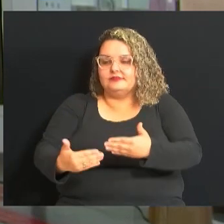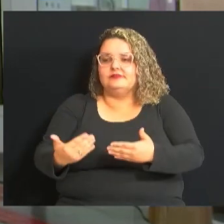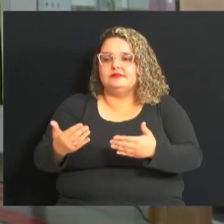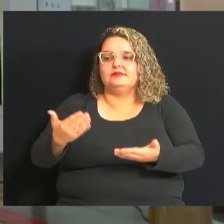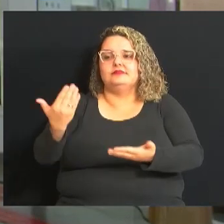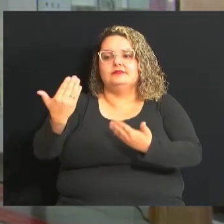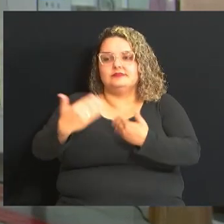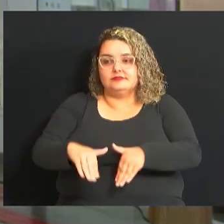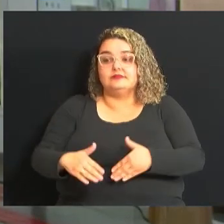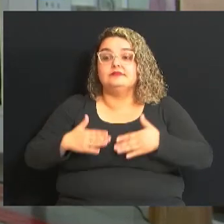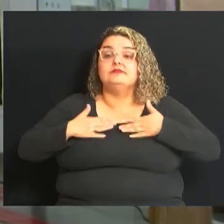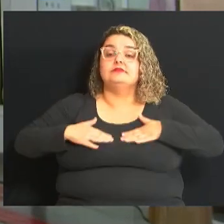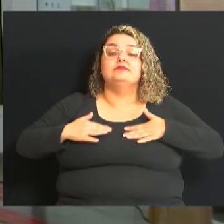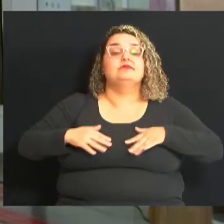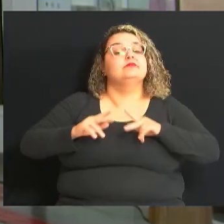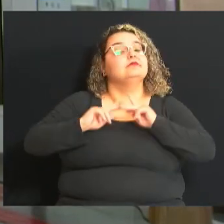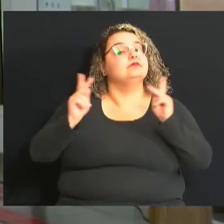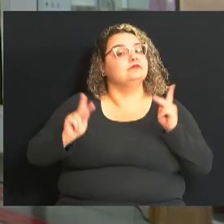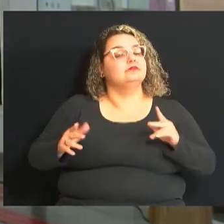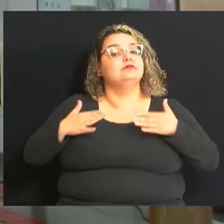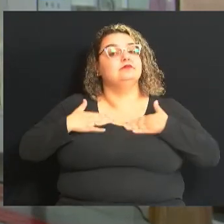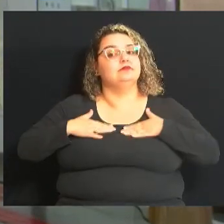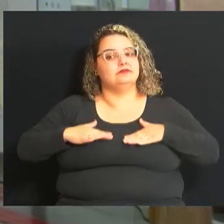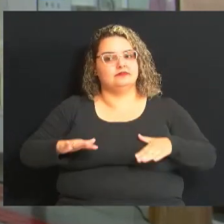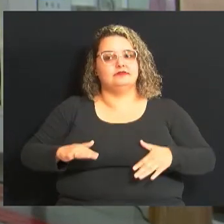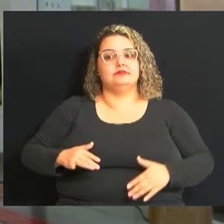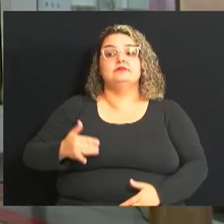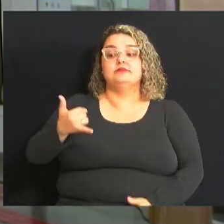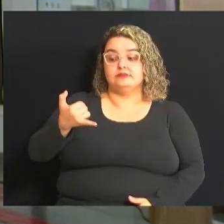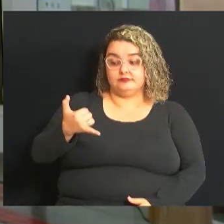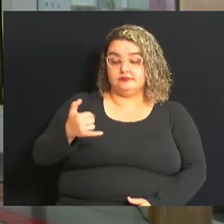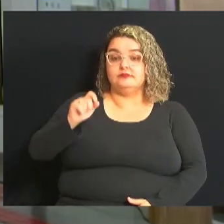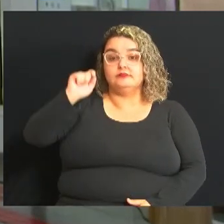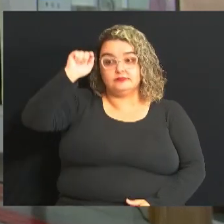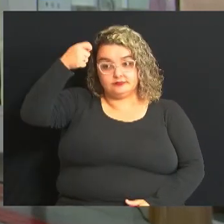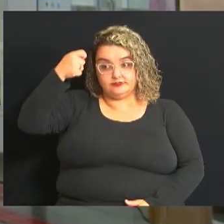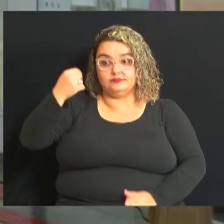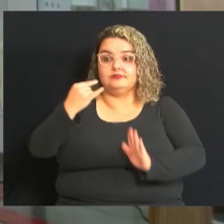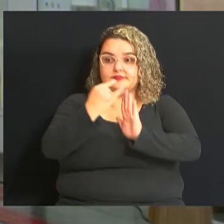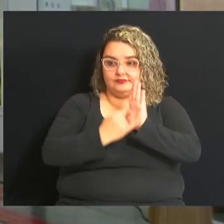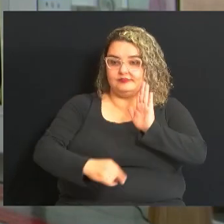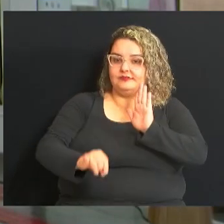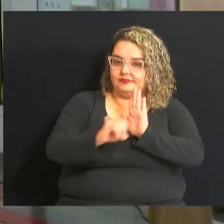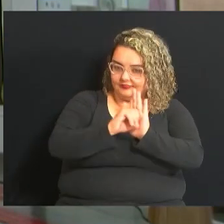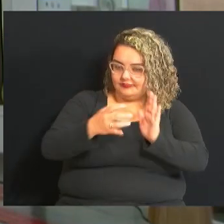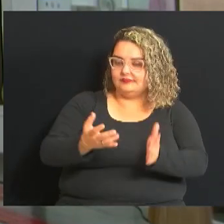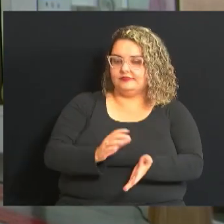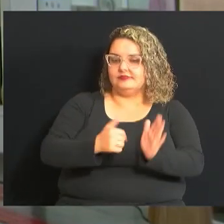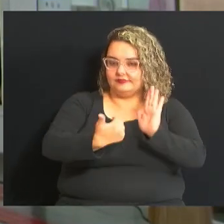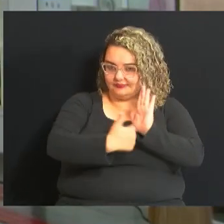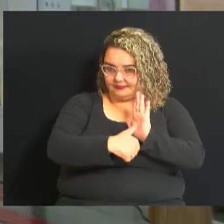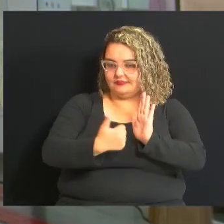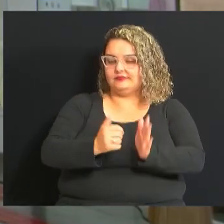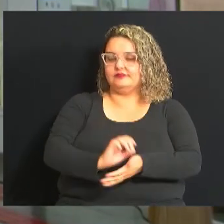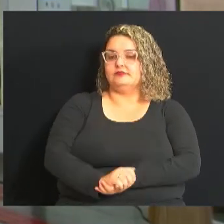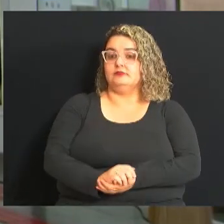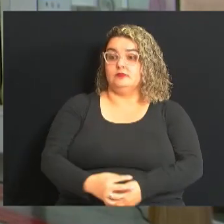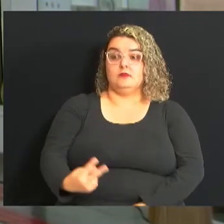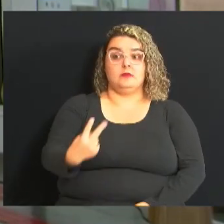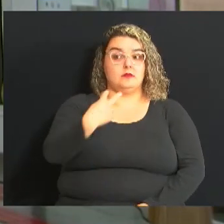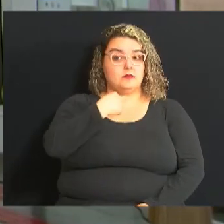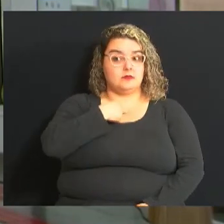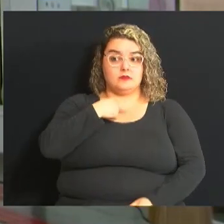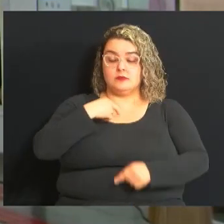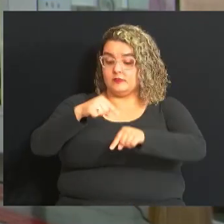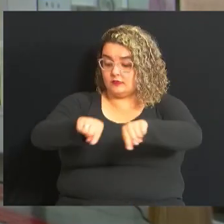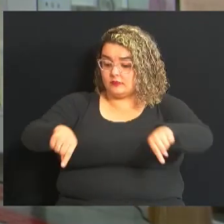tranquilidade possível. Não esqueça de levar caneta preta e levar o documento de identificação. Agora, o que não pode na sala de aula,